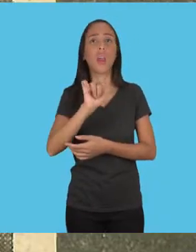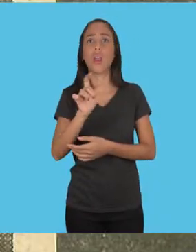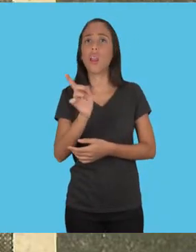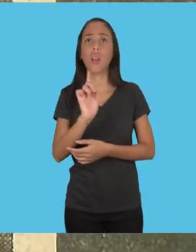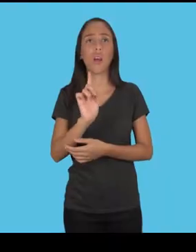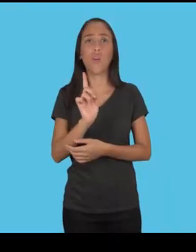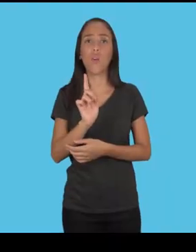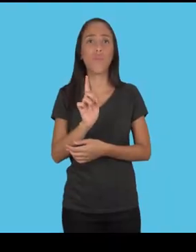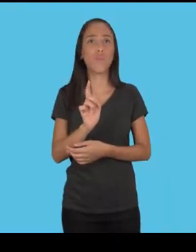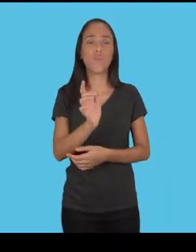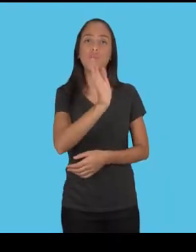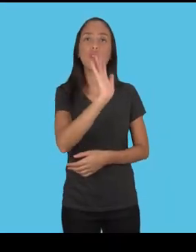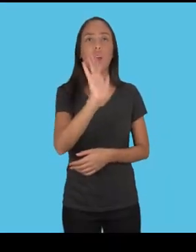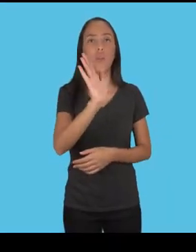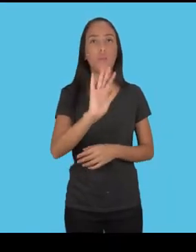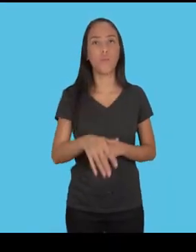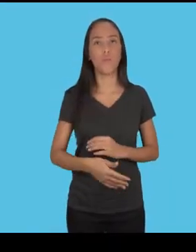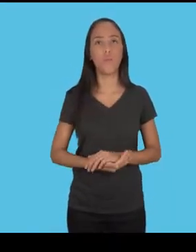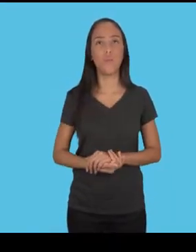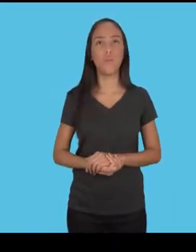E tchau.